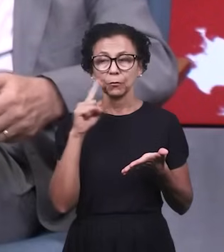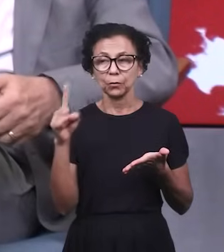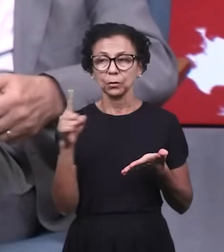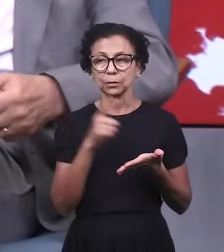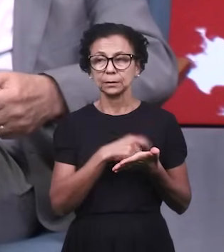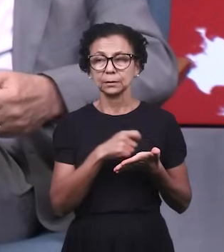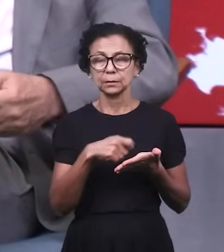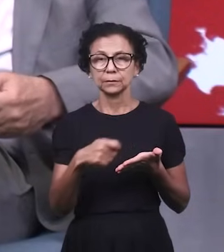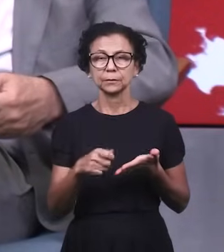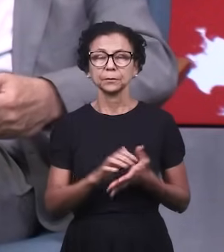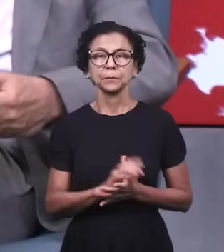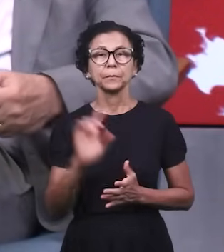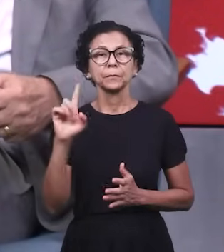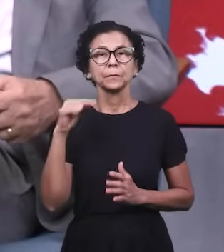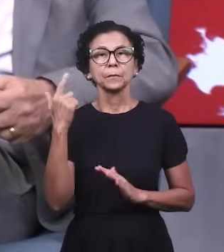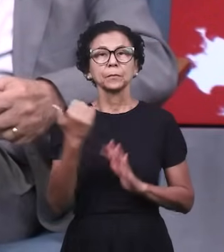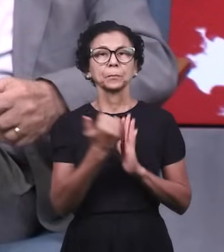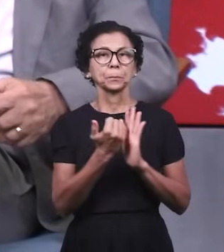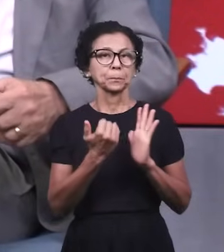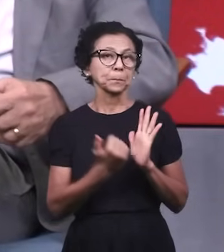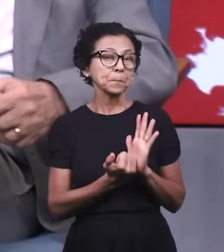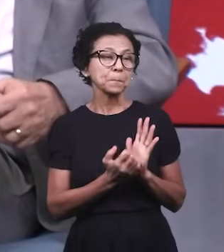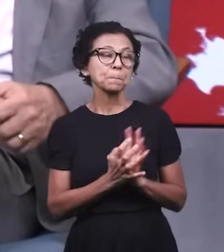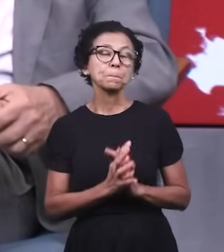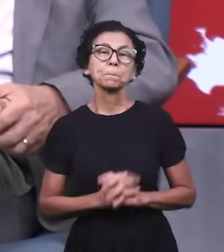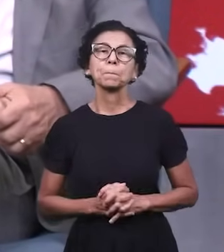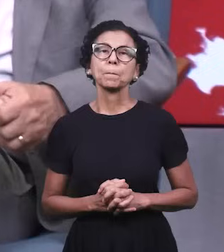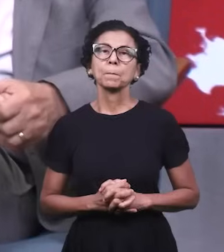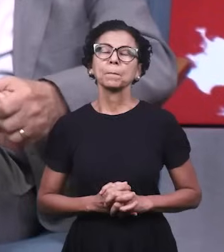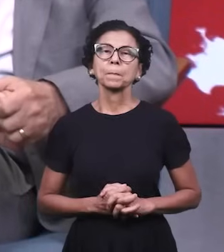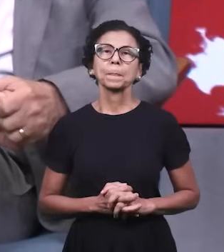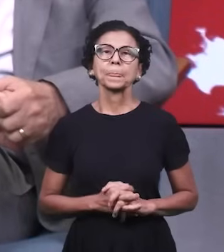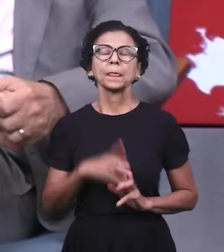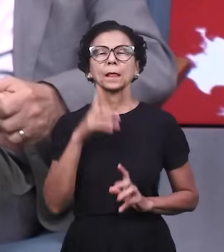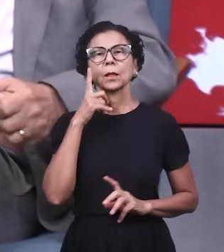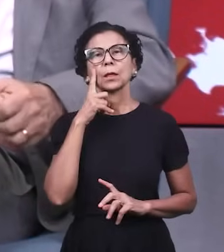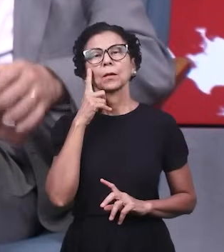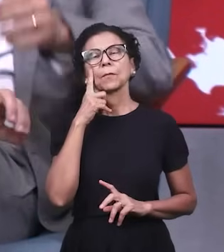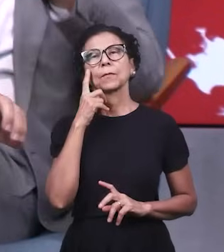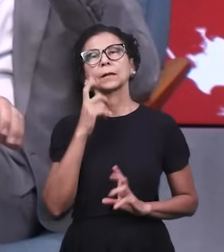programa nós vamos falar sobre